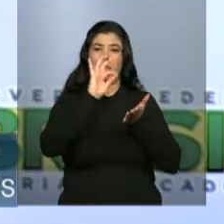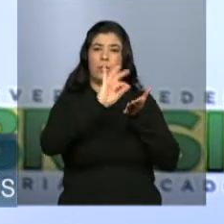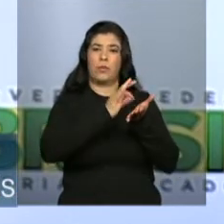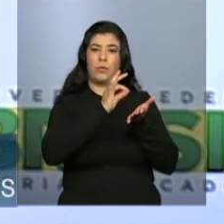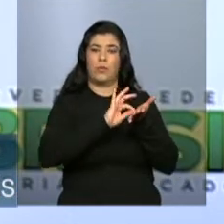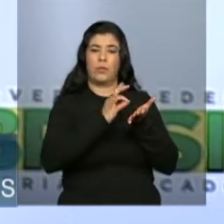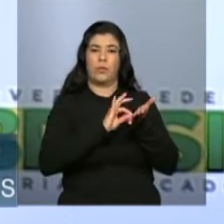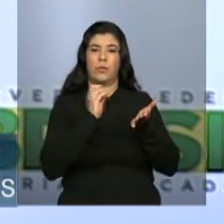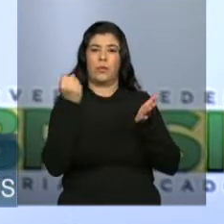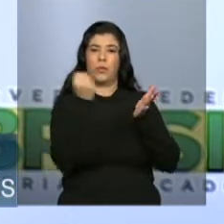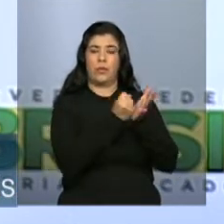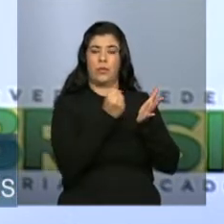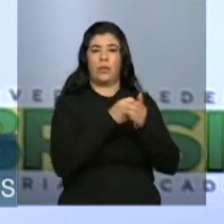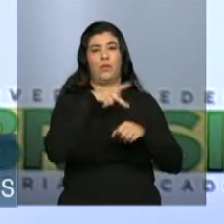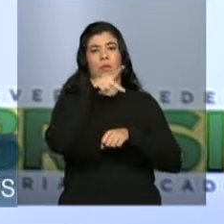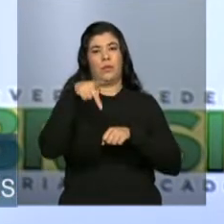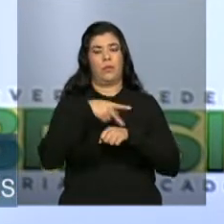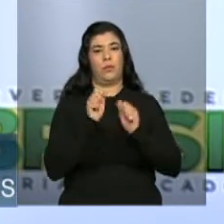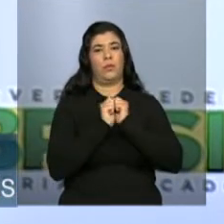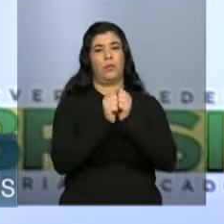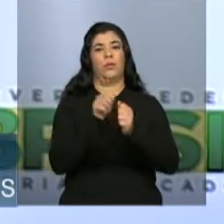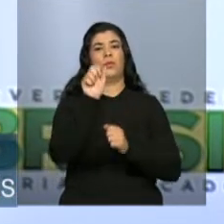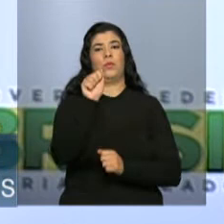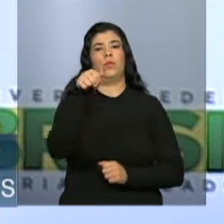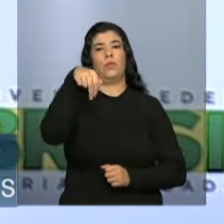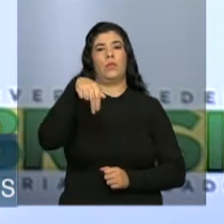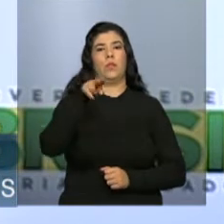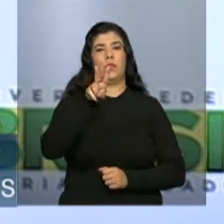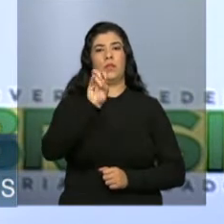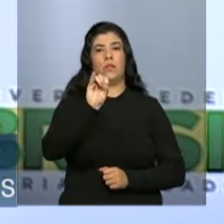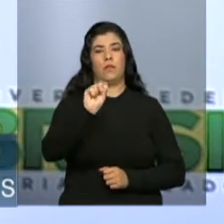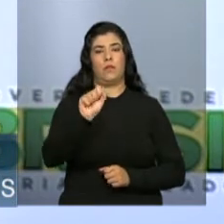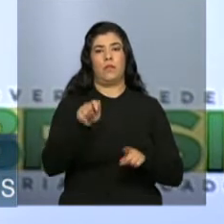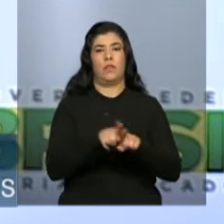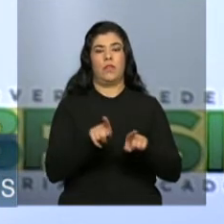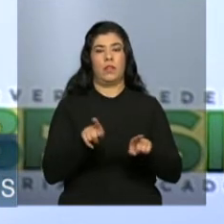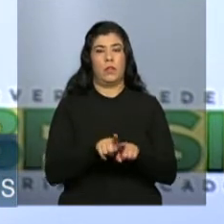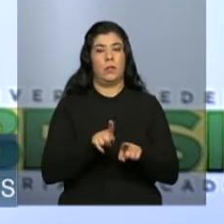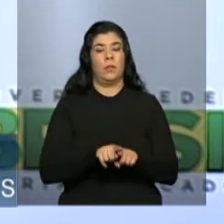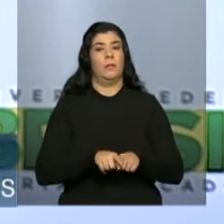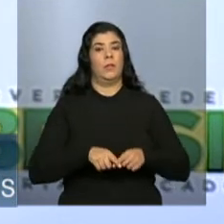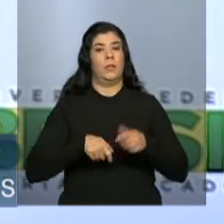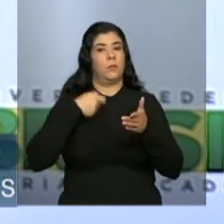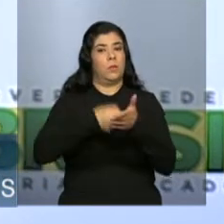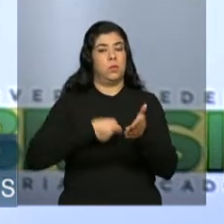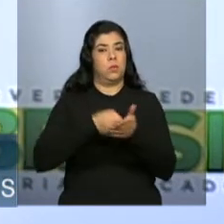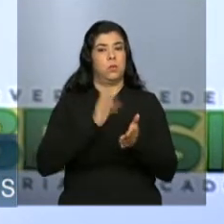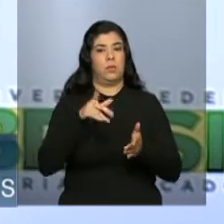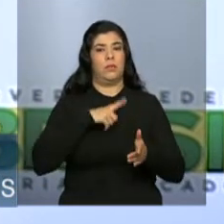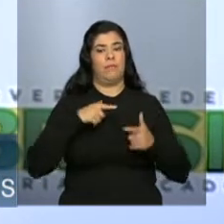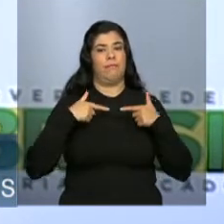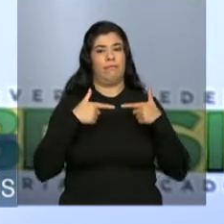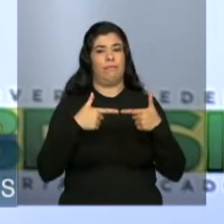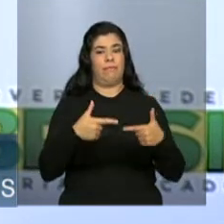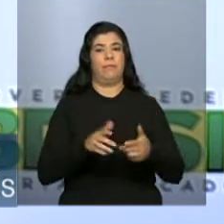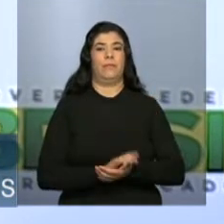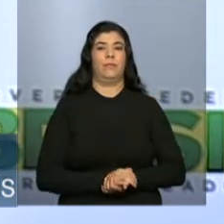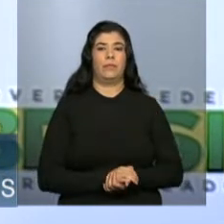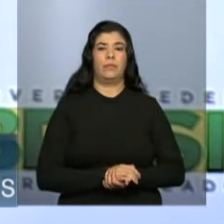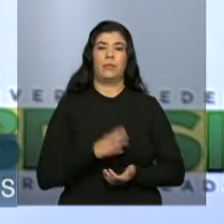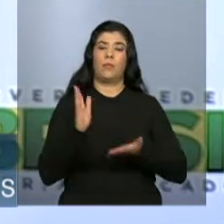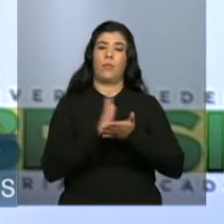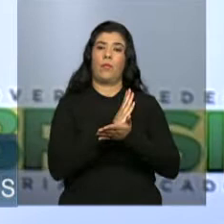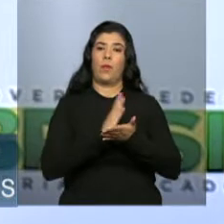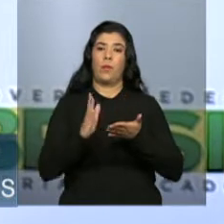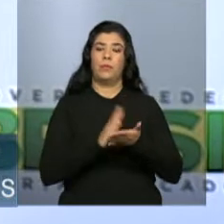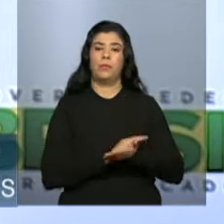de medicamentos é no nosso país através da Anvisa é que é um dos o que a gente tem Então na verdade se tratam